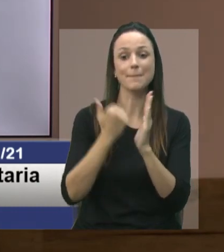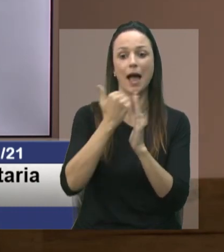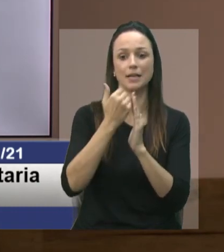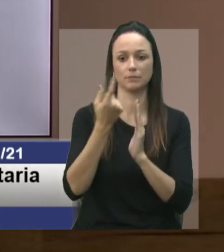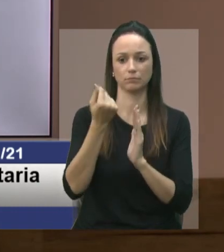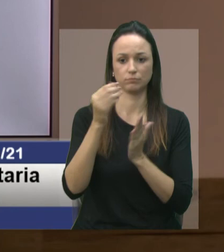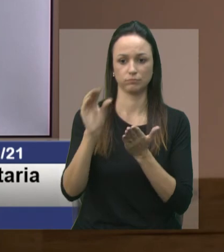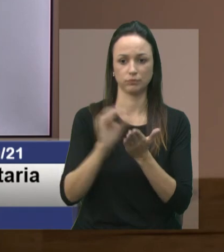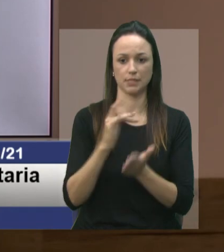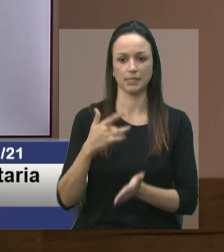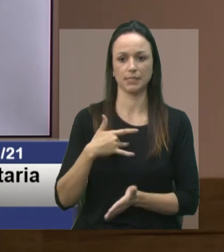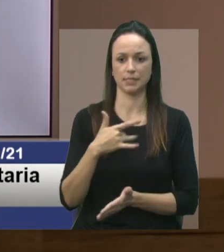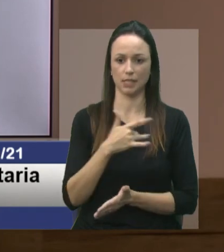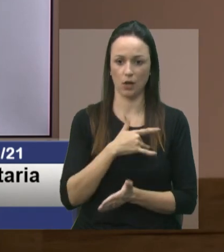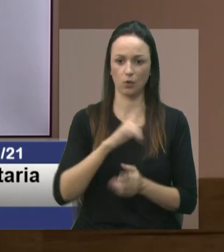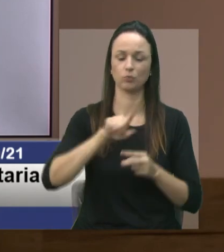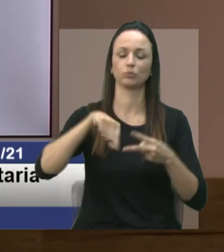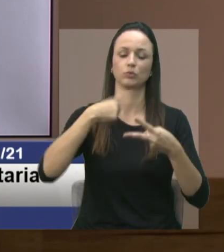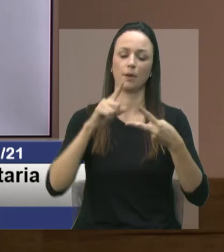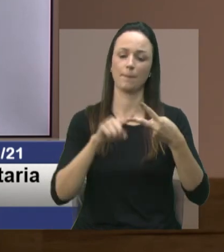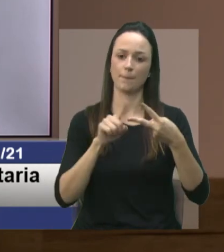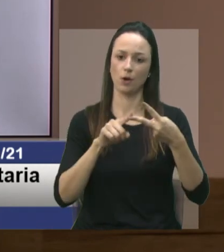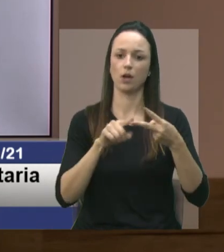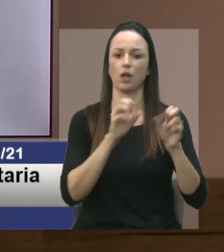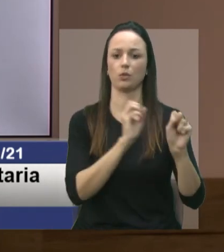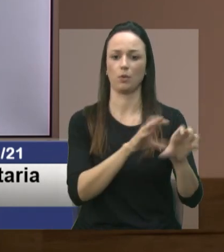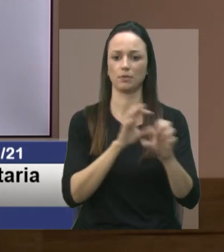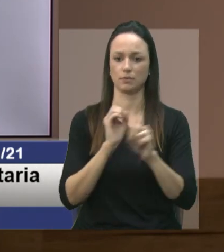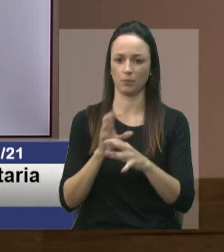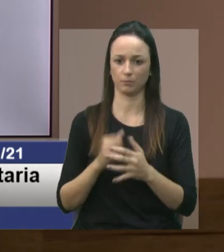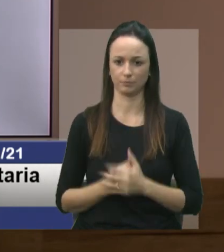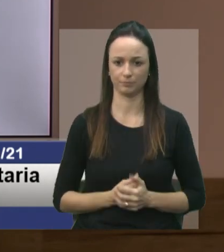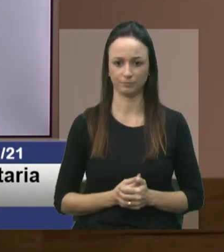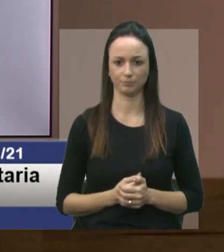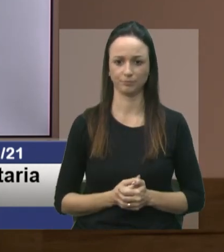Saúde, seguida pela Secretaria de Educação.